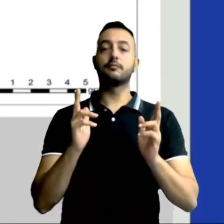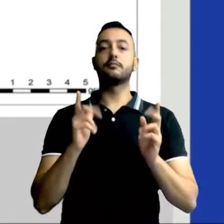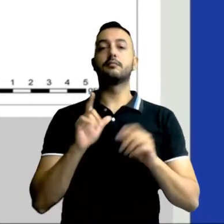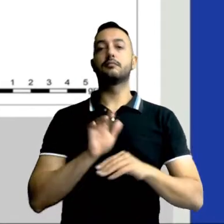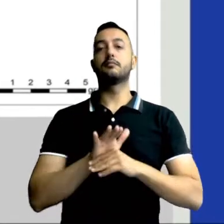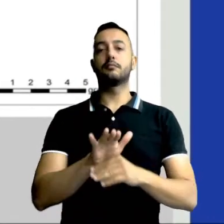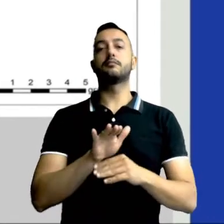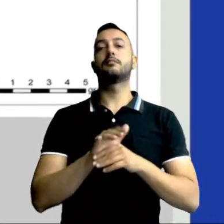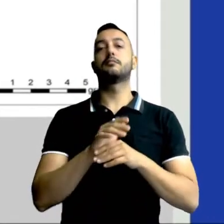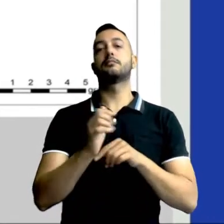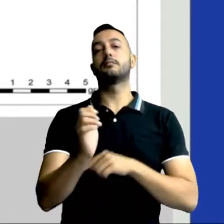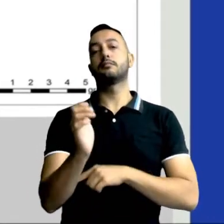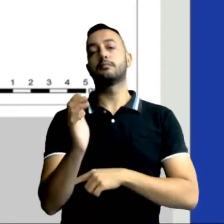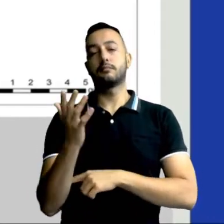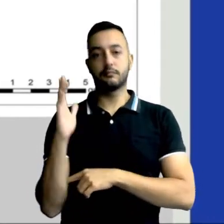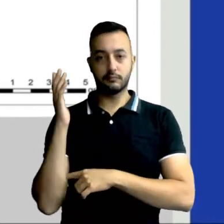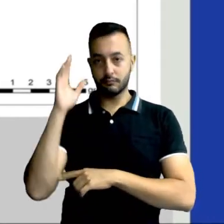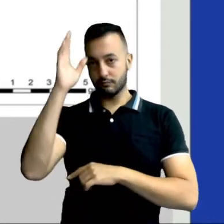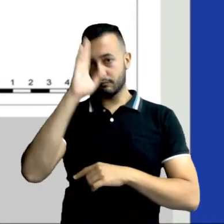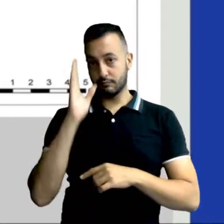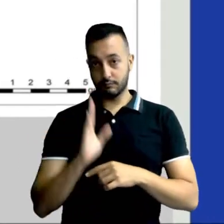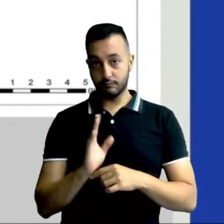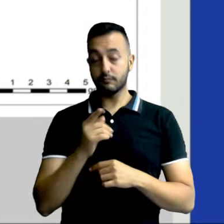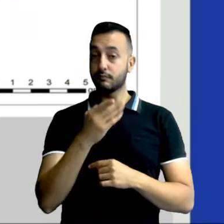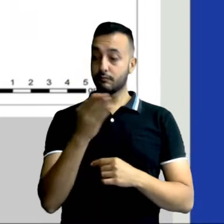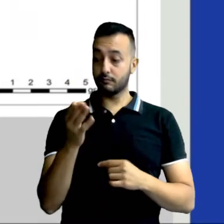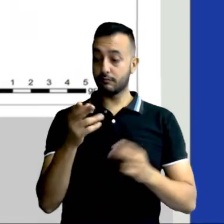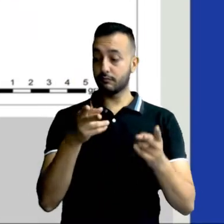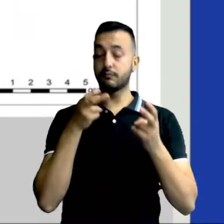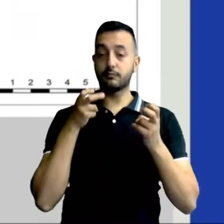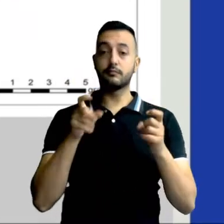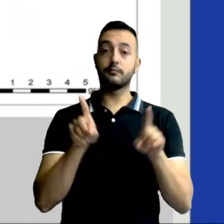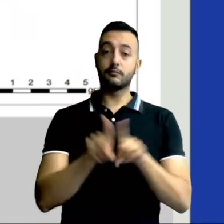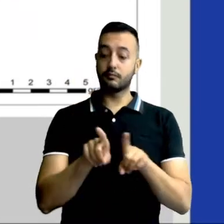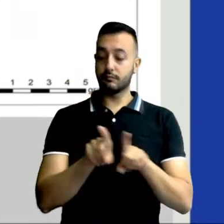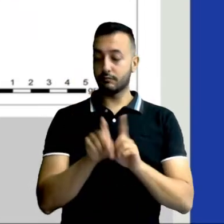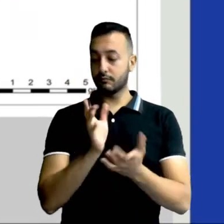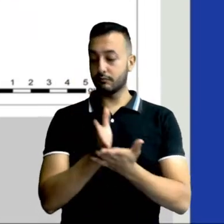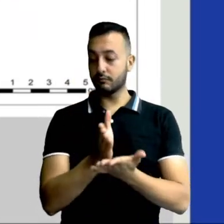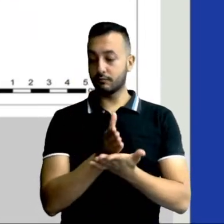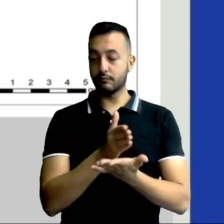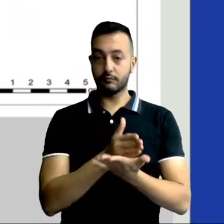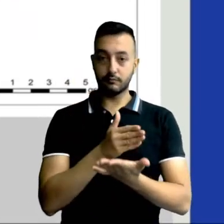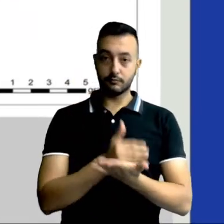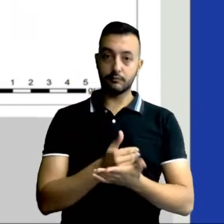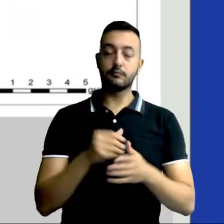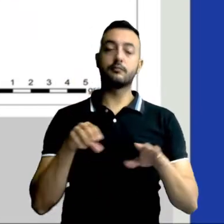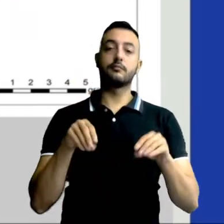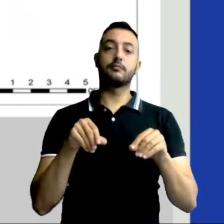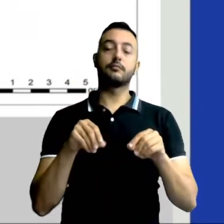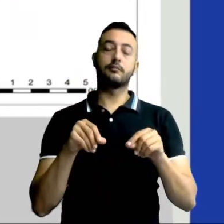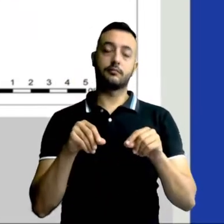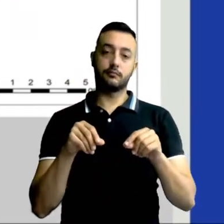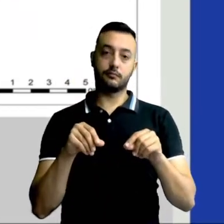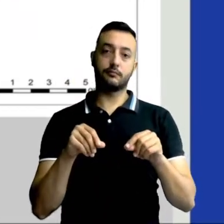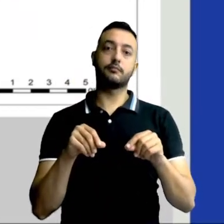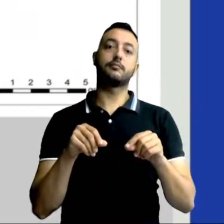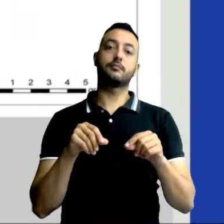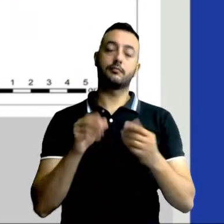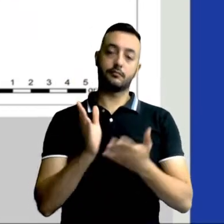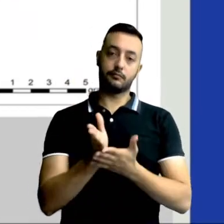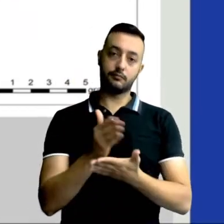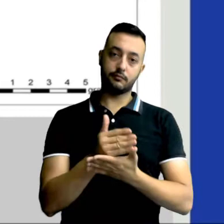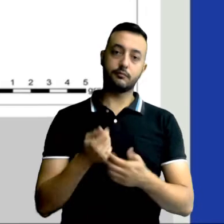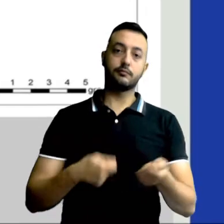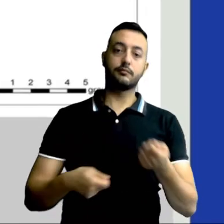favorecendo o litoral do Brasil e vocês podem perceber também que existe uma divisão né territorial tá